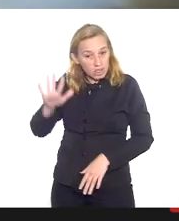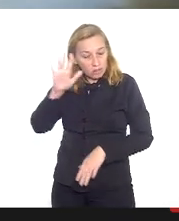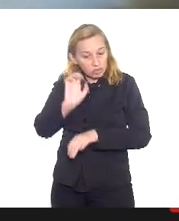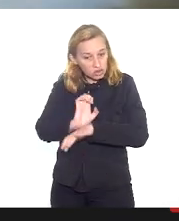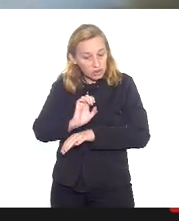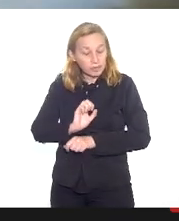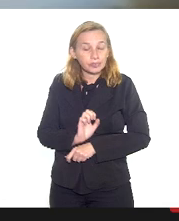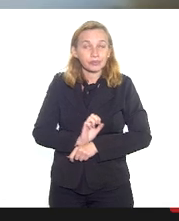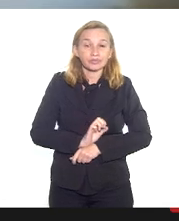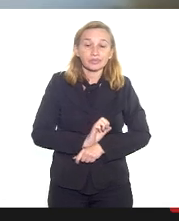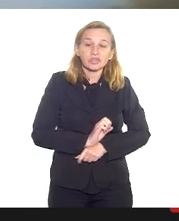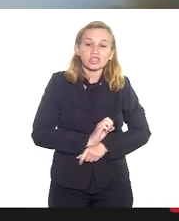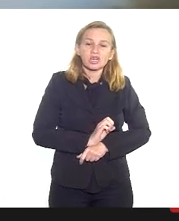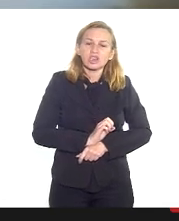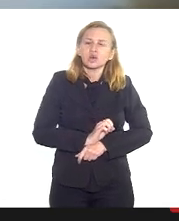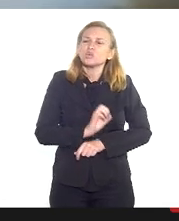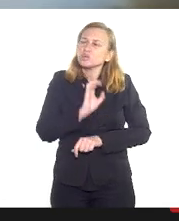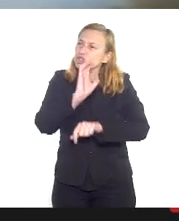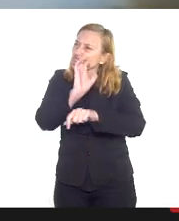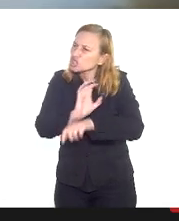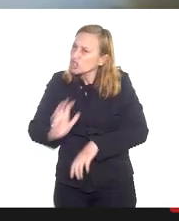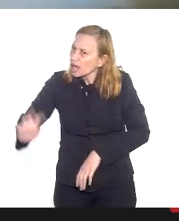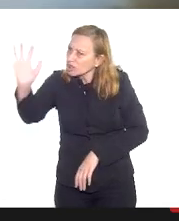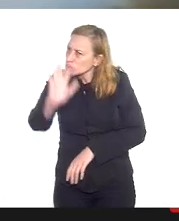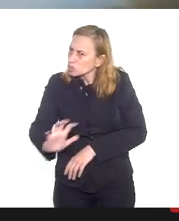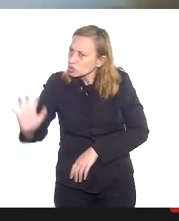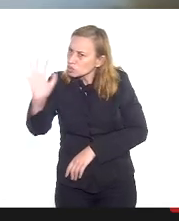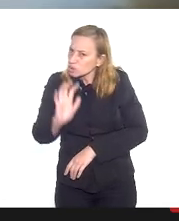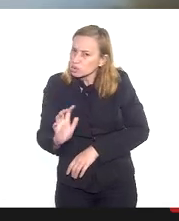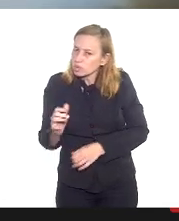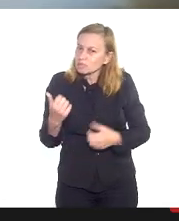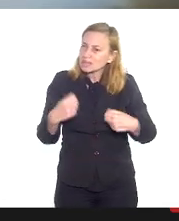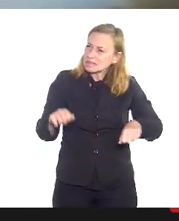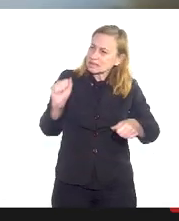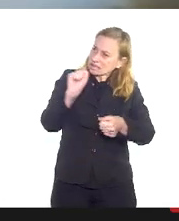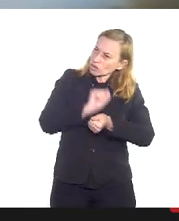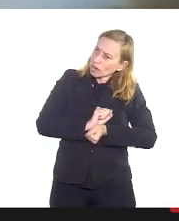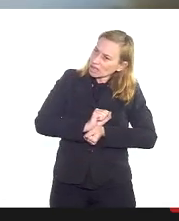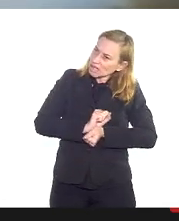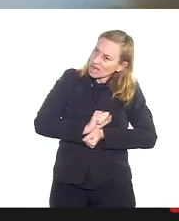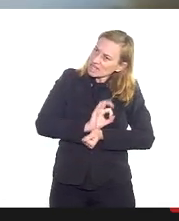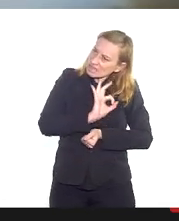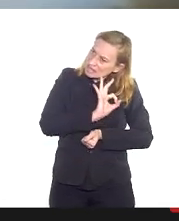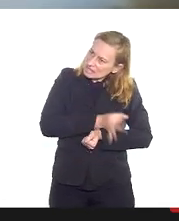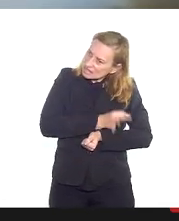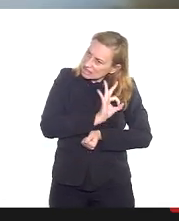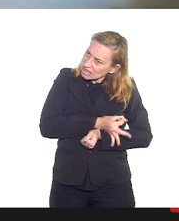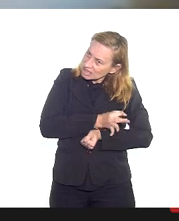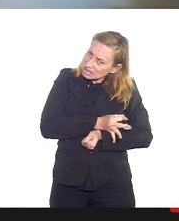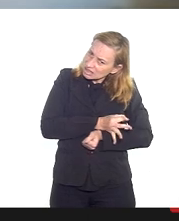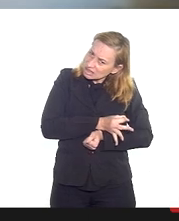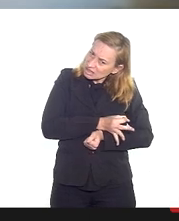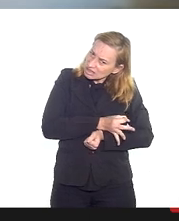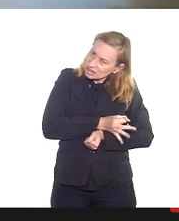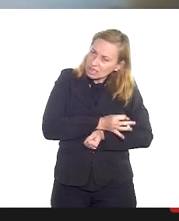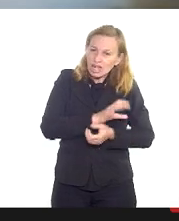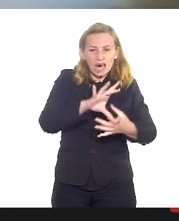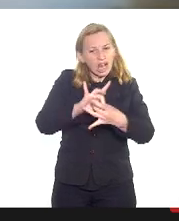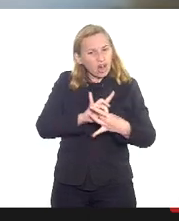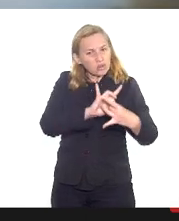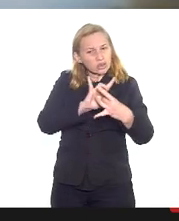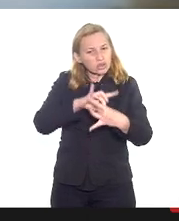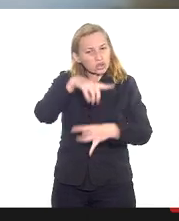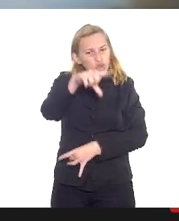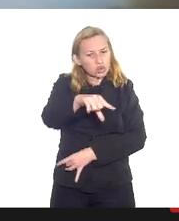Estado. Será que os estados têm que aguardar, de fato, a União definir